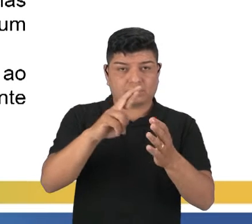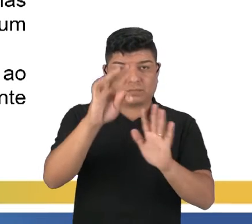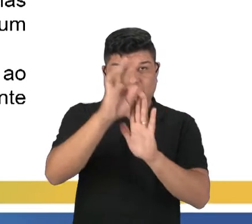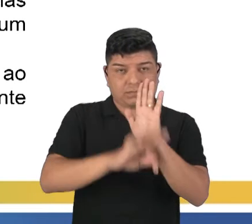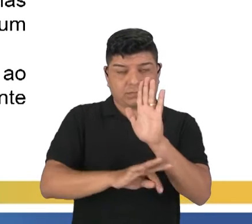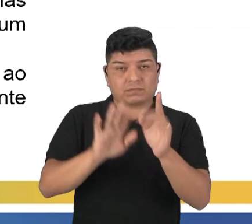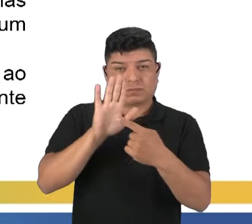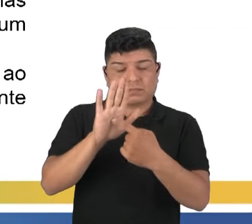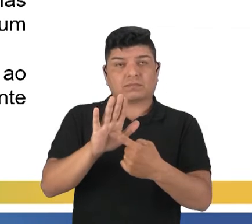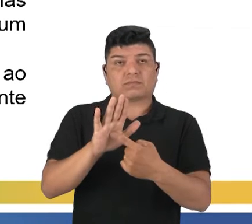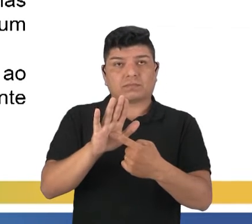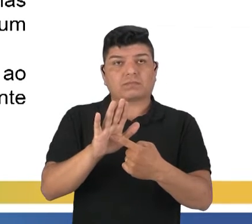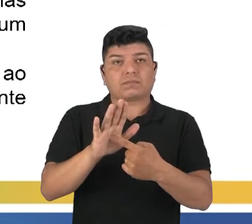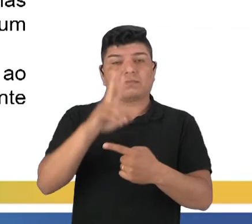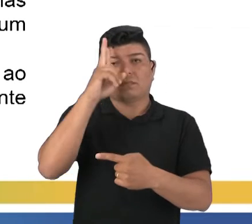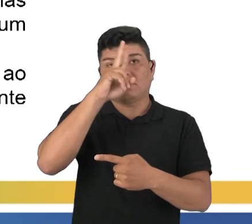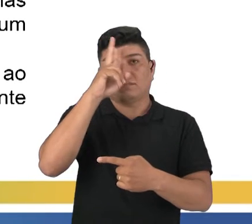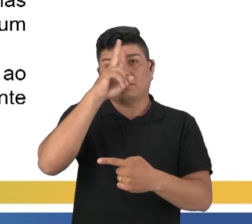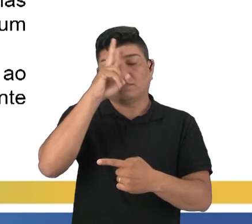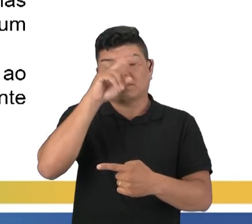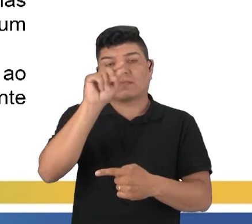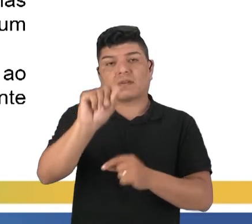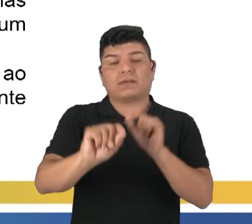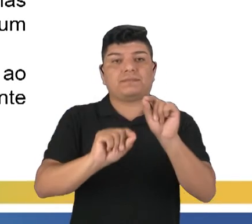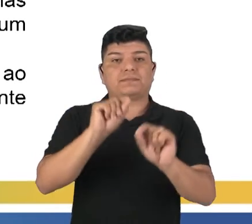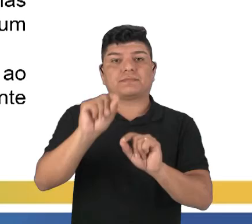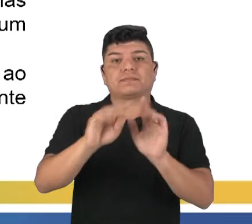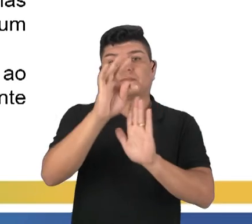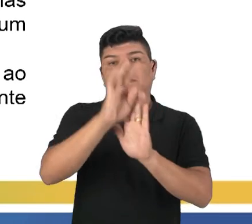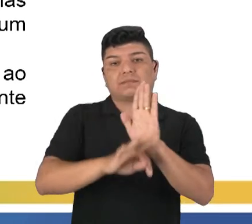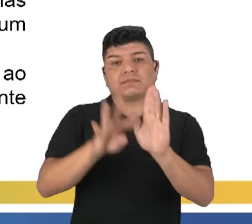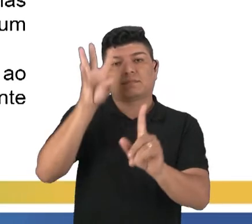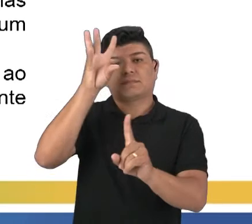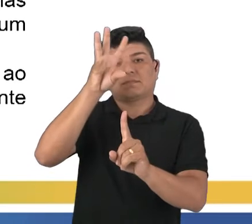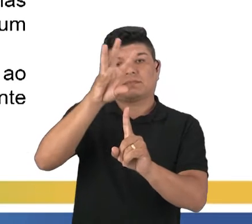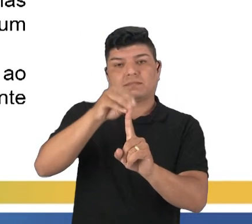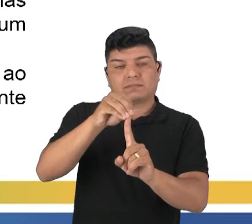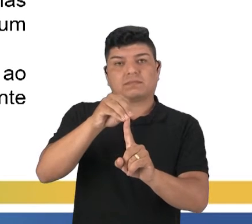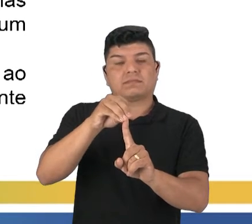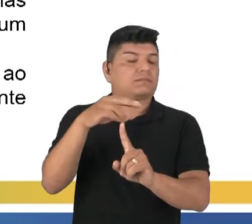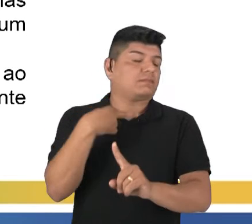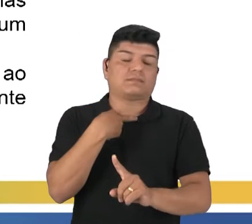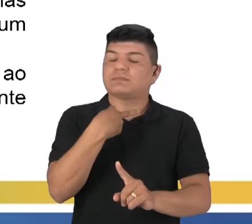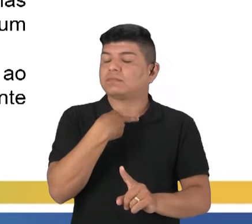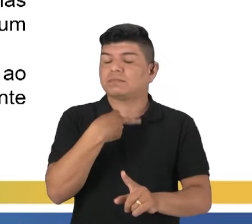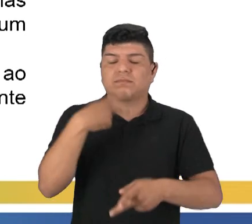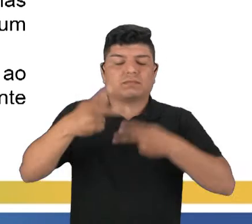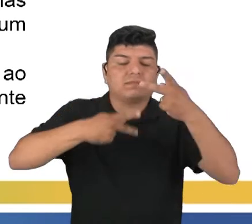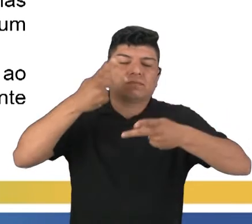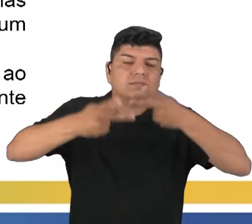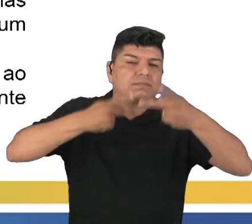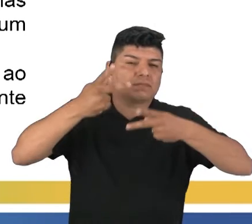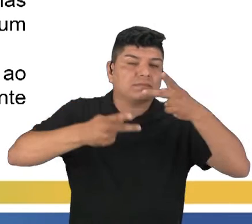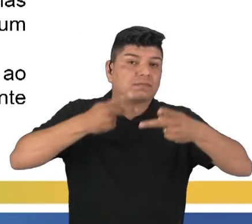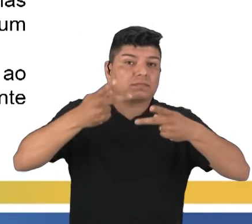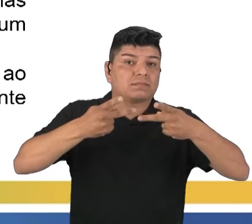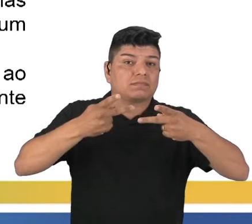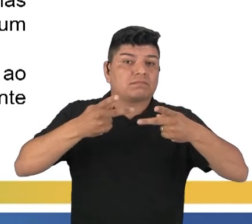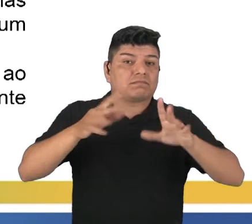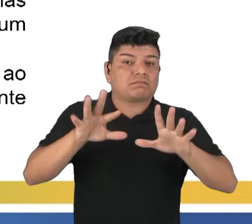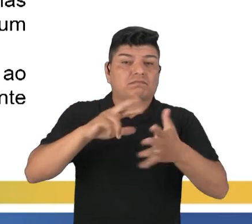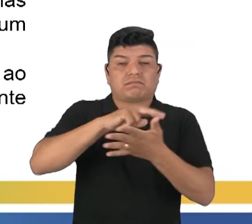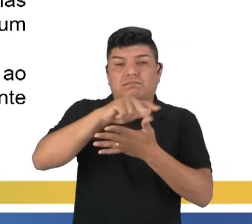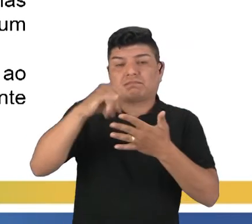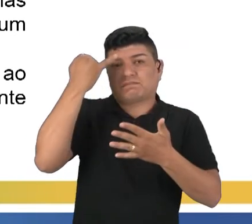exposição, tá? E lembre-se que se trata de um texto objetivo. Então, eu não posso falar,